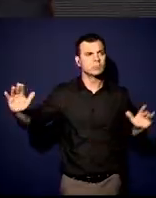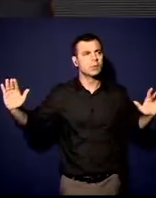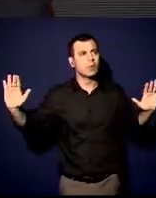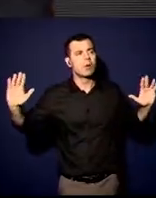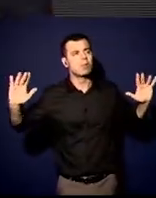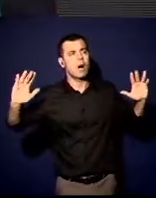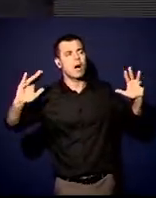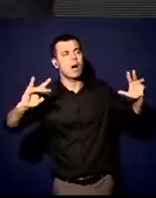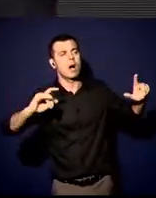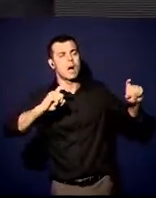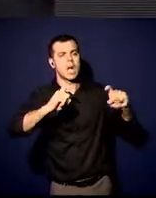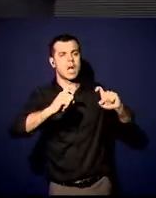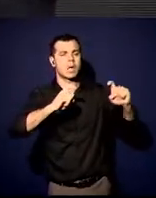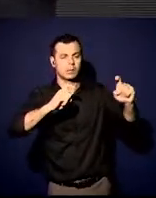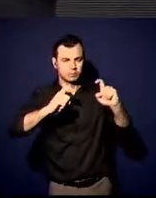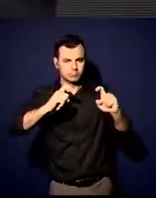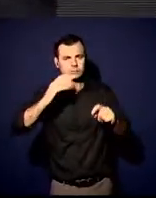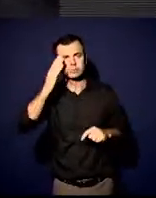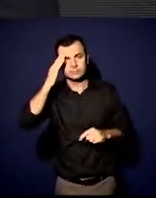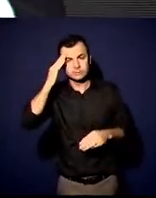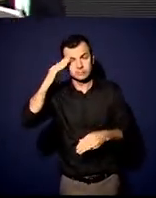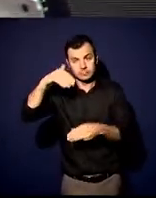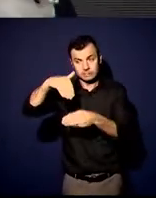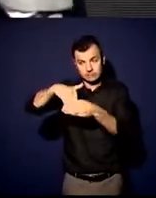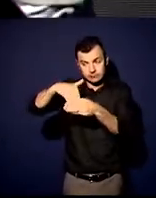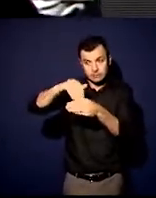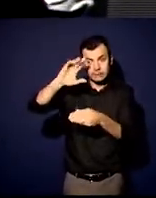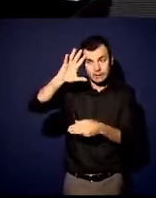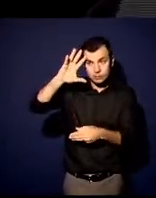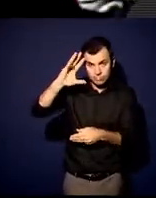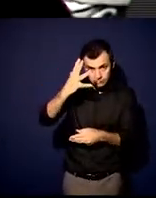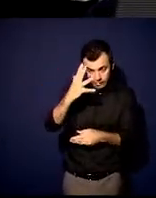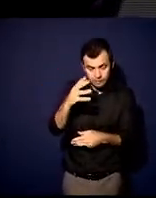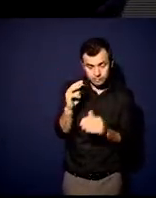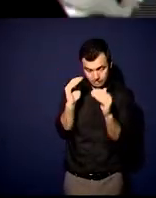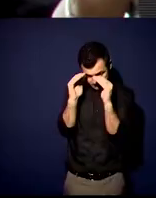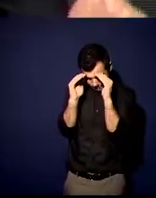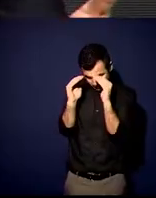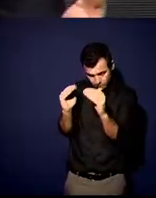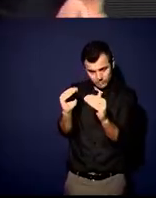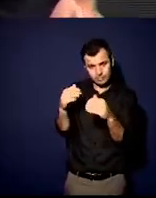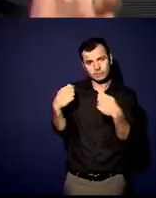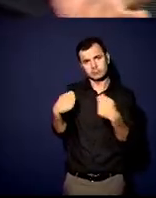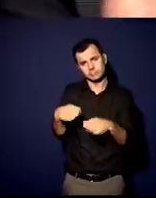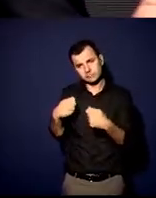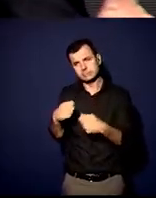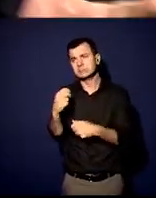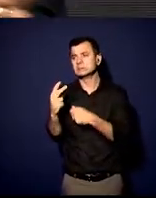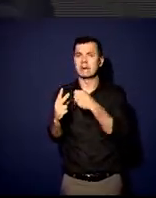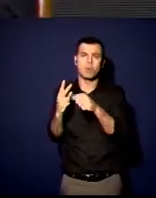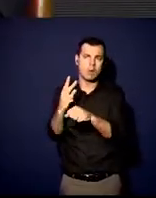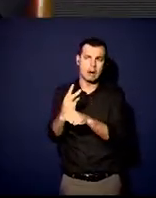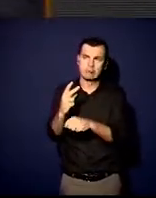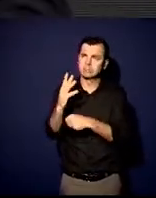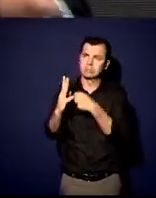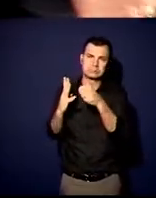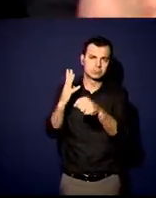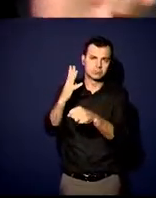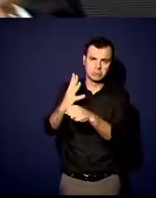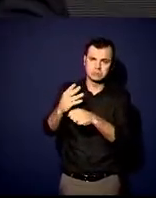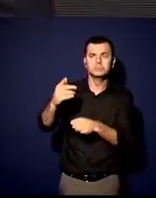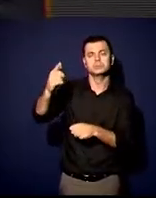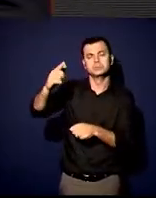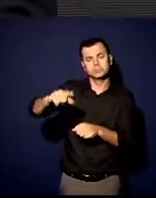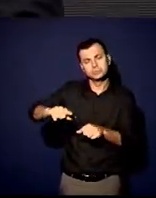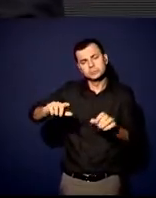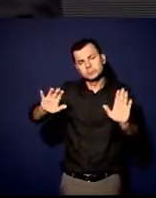de que nós temos que respeitar o resultado eleitoral e embate político se faz de eleição em eleição o período de trabalho